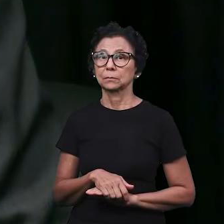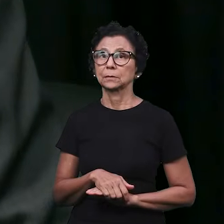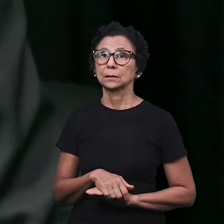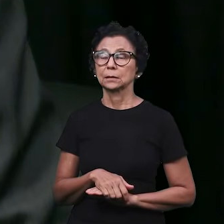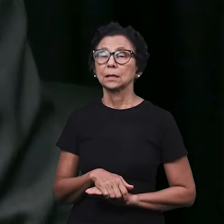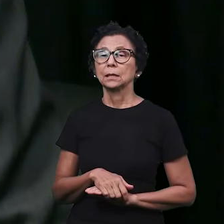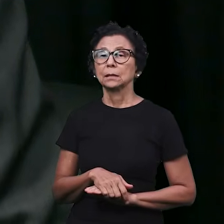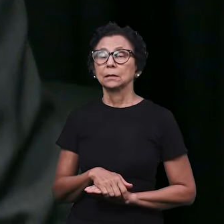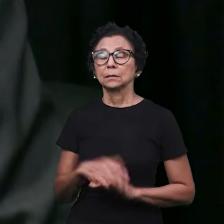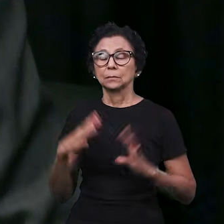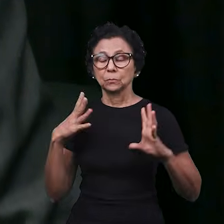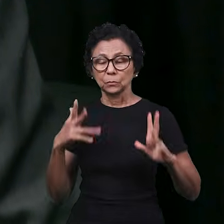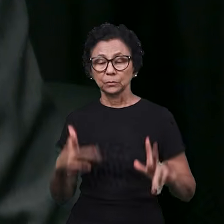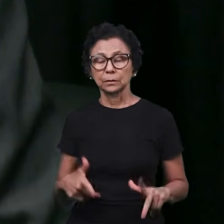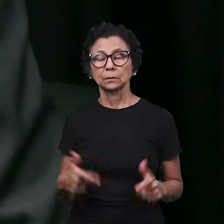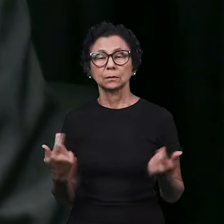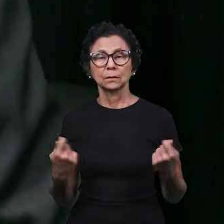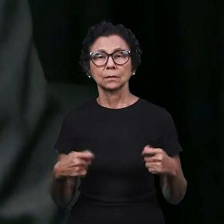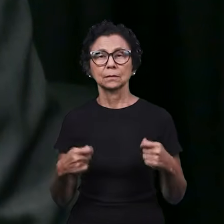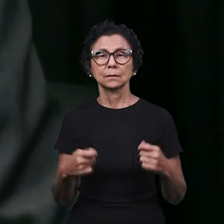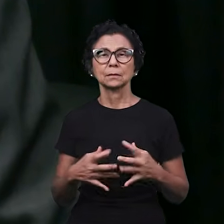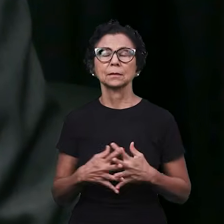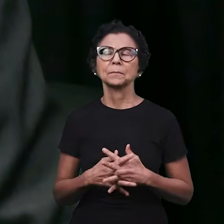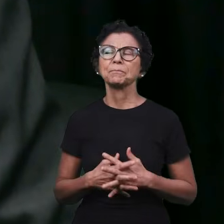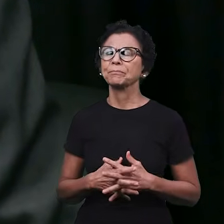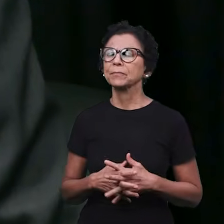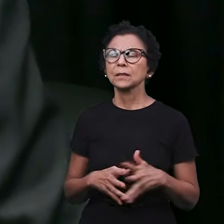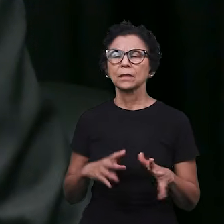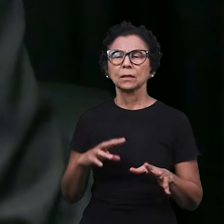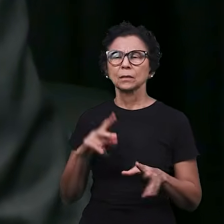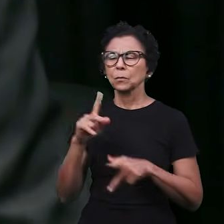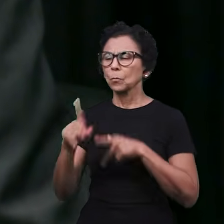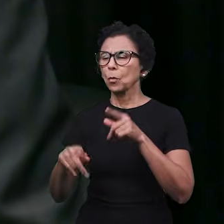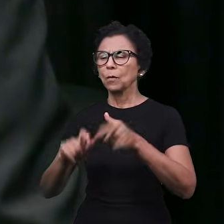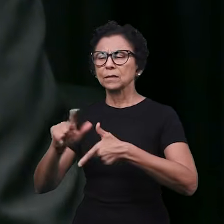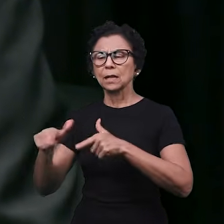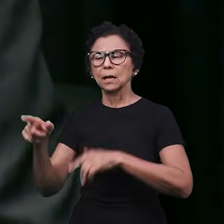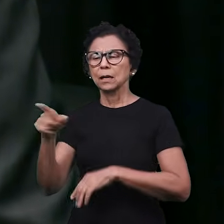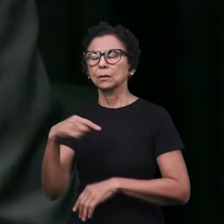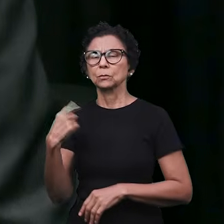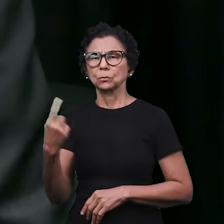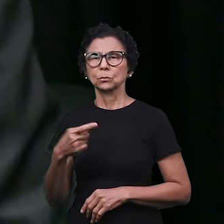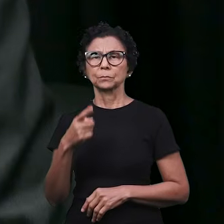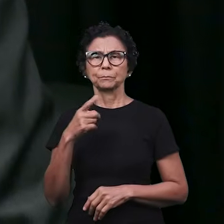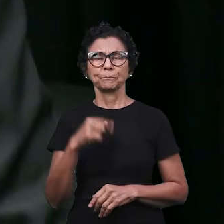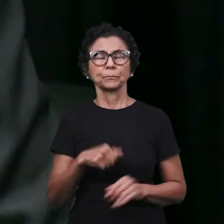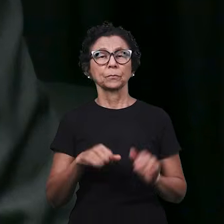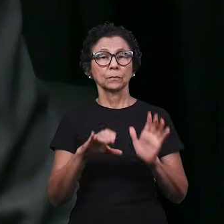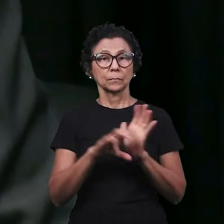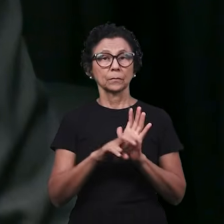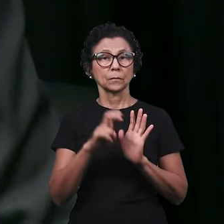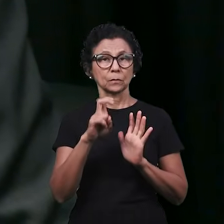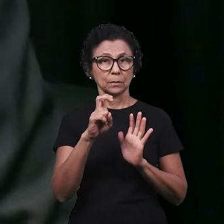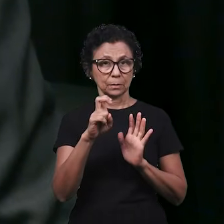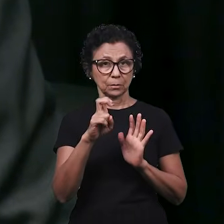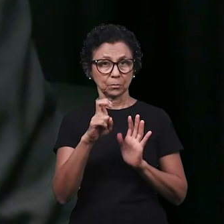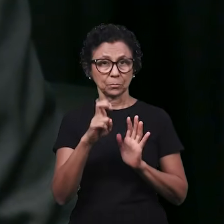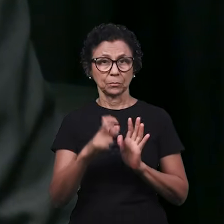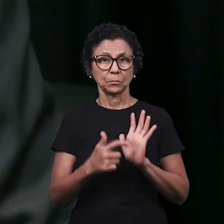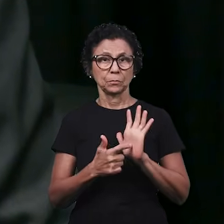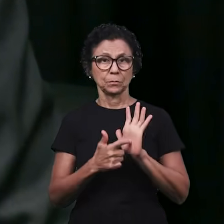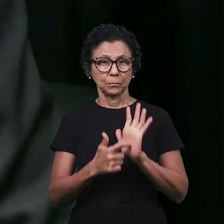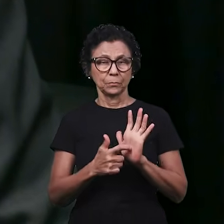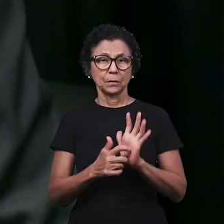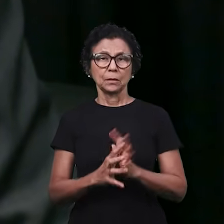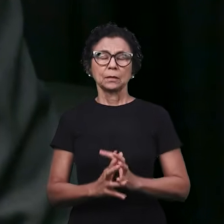da santificação. Deus tinha uma preocupação toda com o povo de Israel. Quando você, se reportando aqui ao capítulo 5, nós vemos